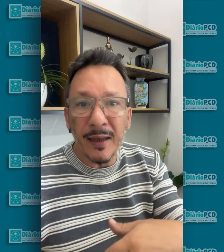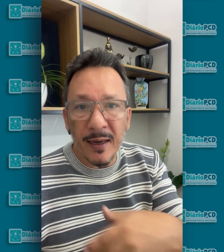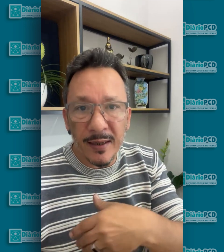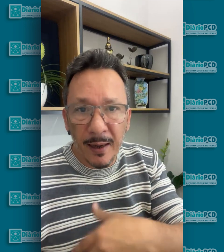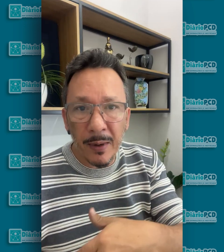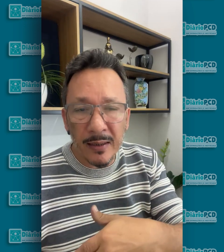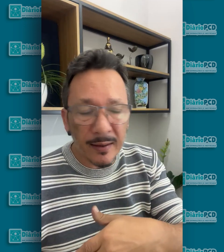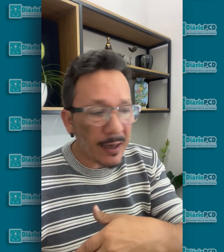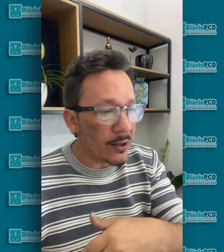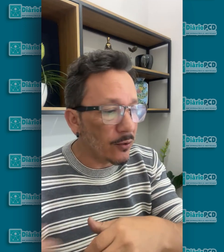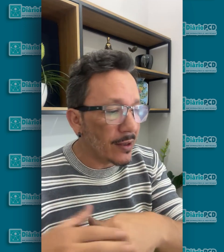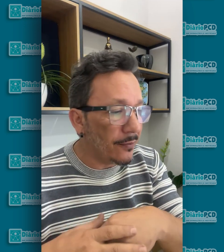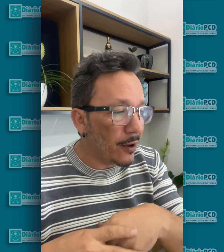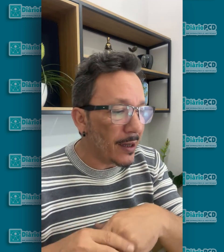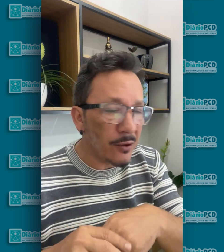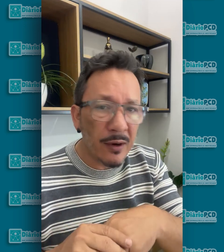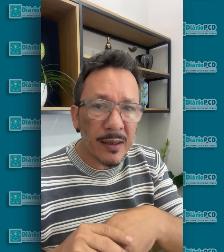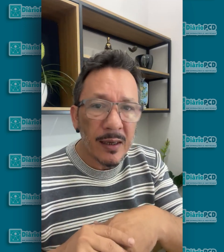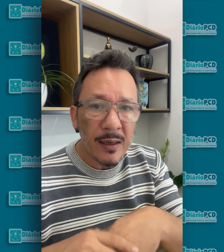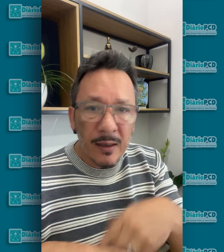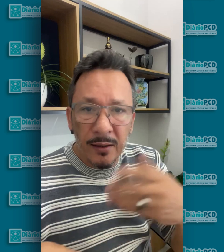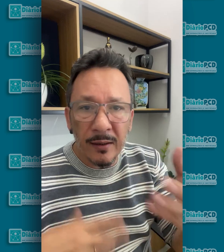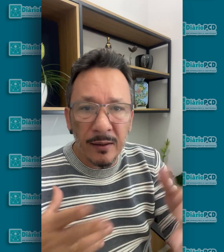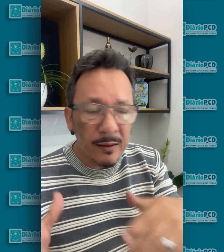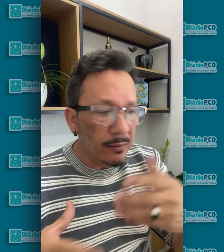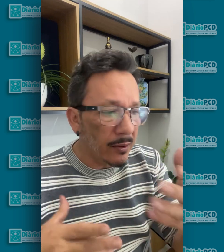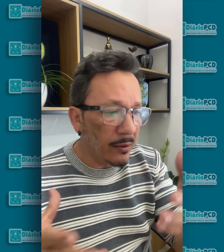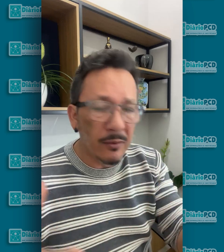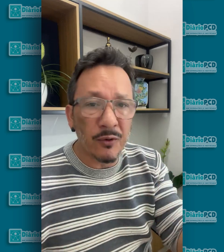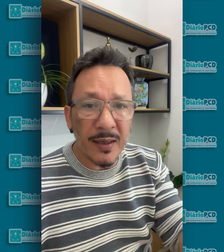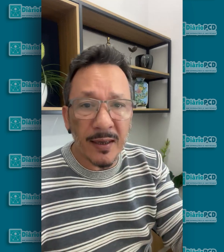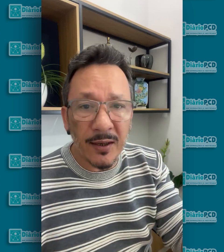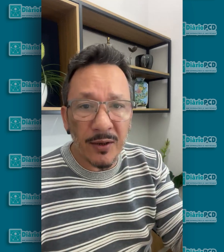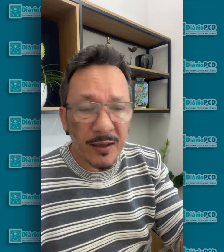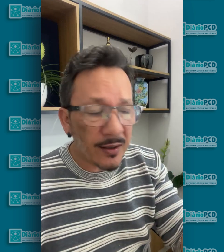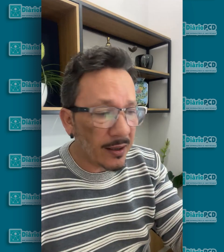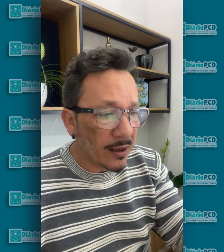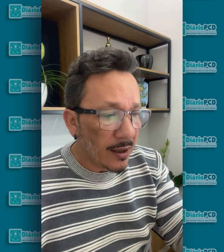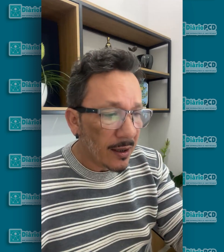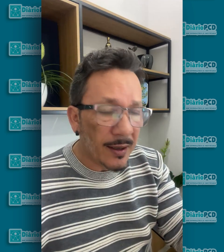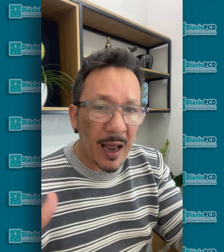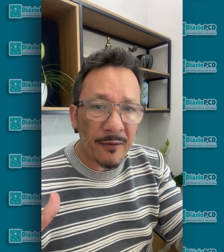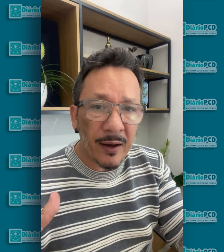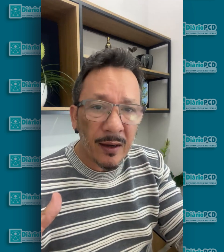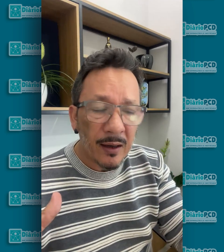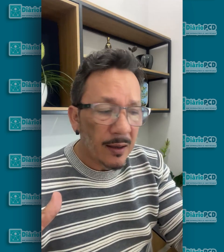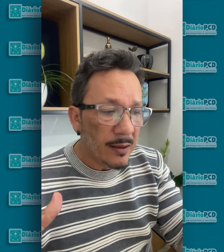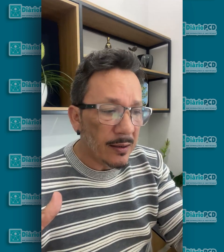se defendesse, apresentasse suas informações, e o juiz decidisse se